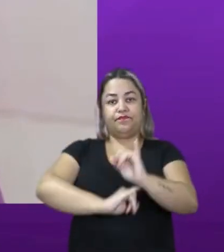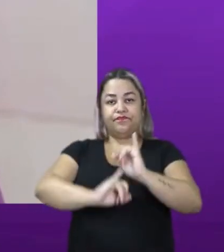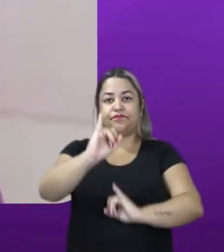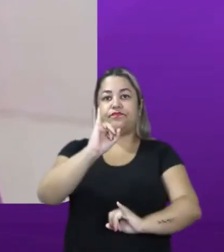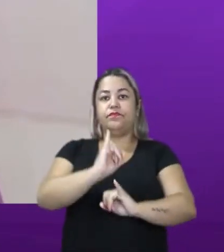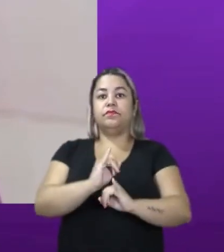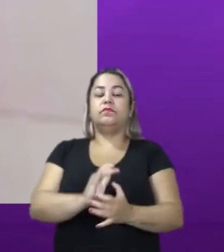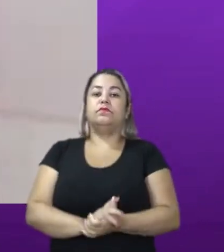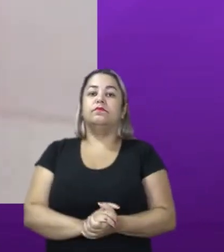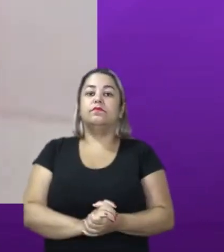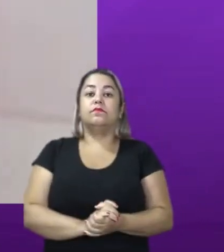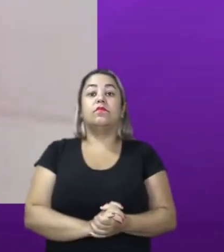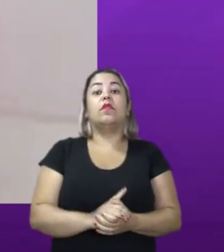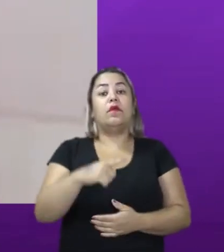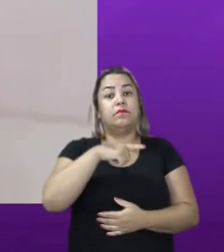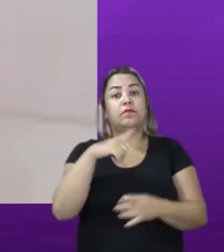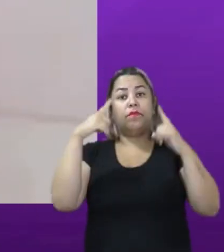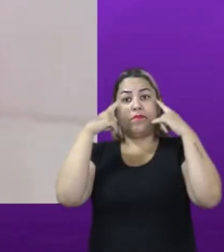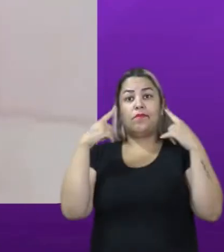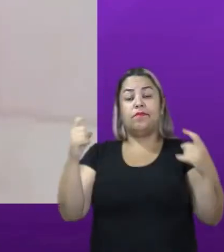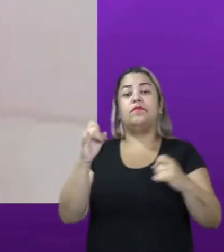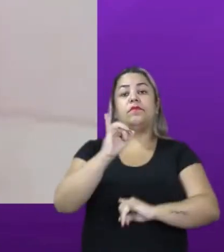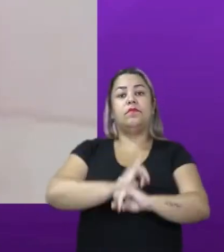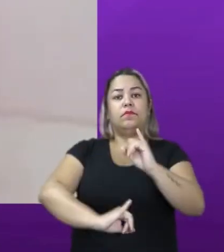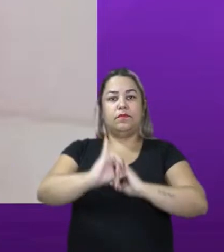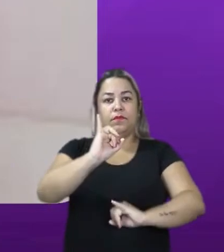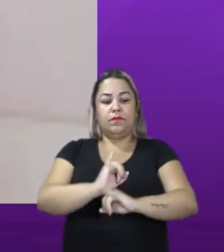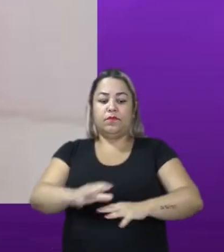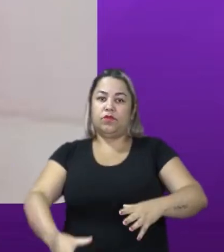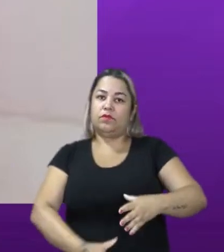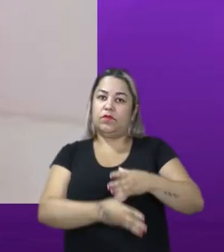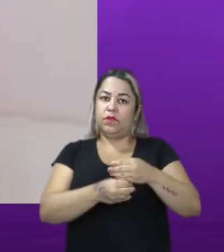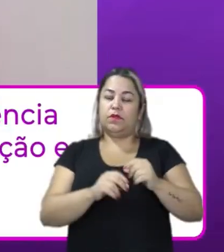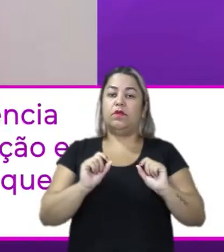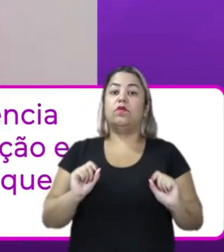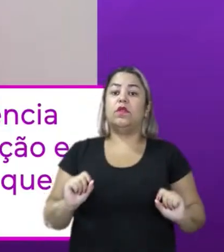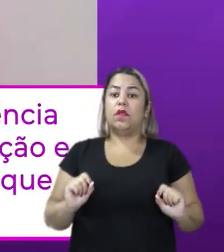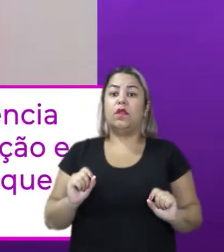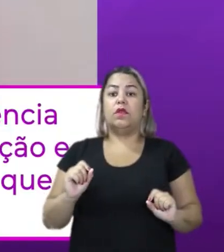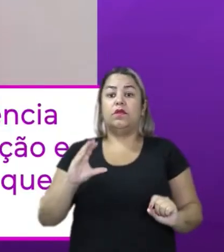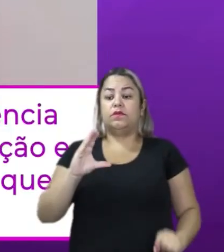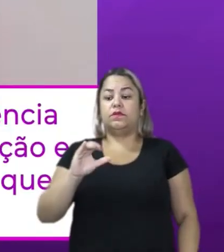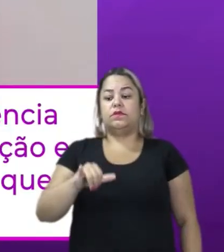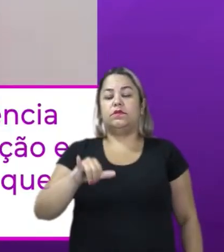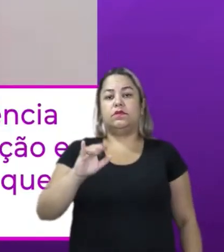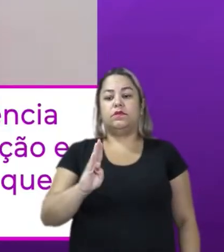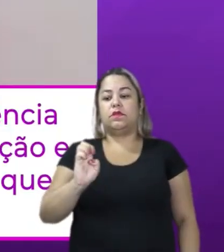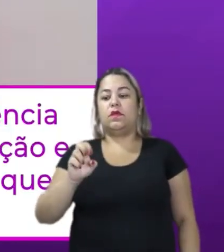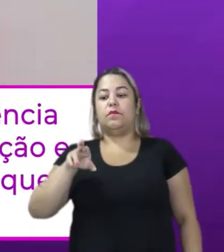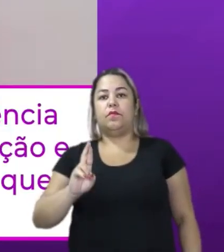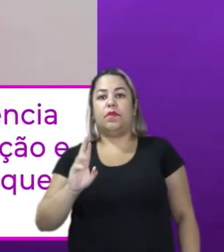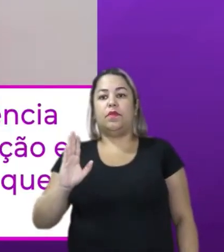Nós também temos a violência digital, ela pode incluir casos como o cyberbullying, quando